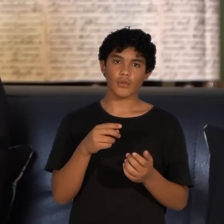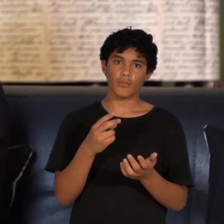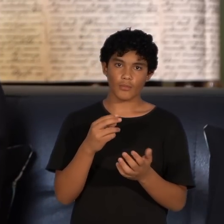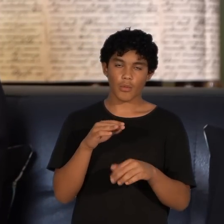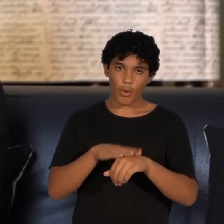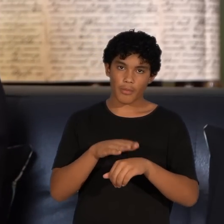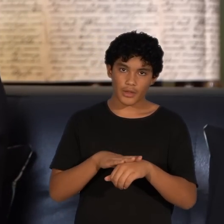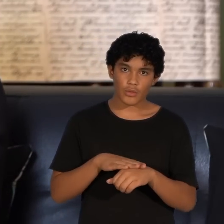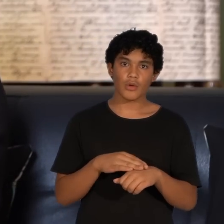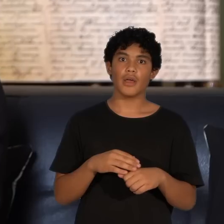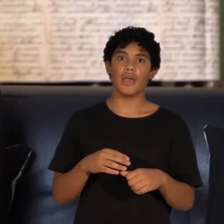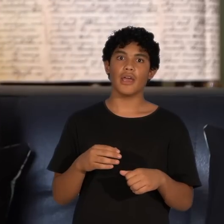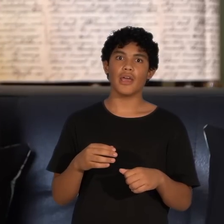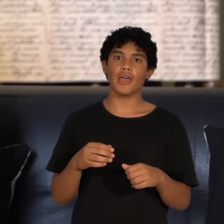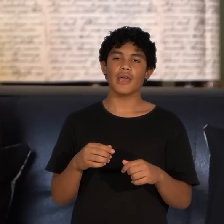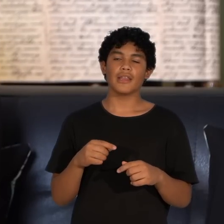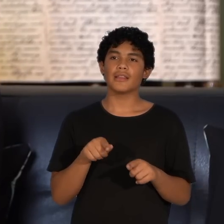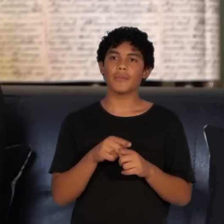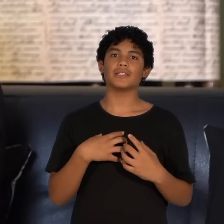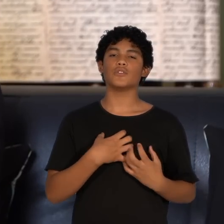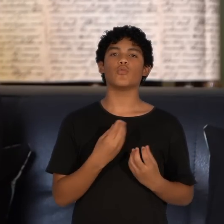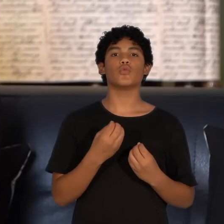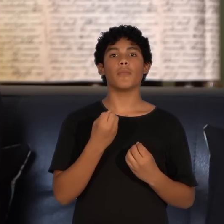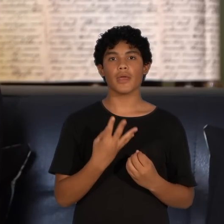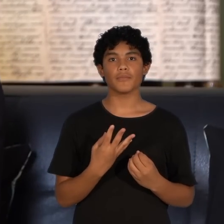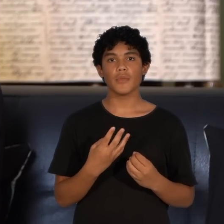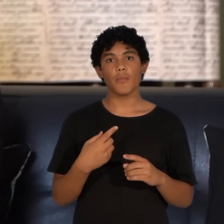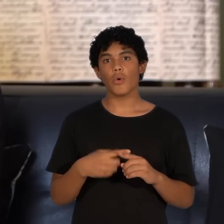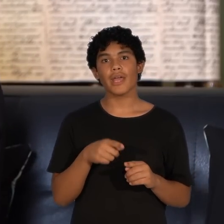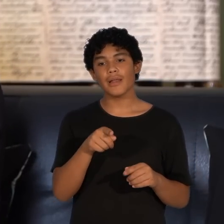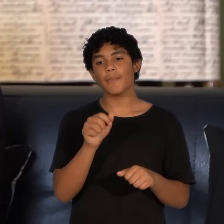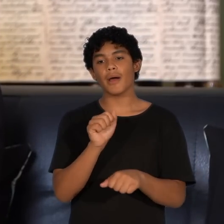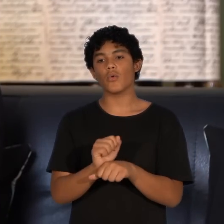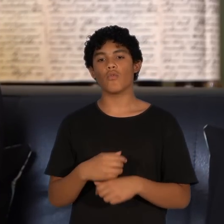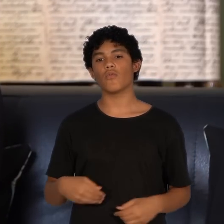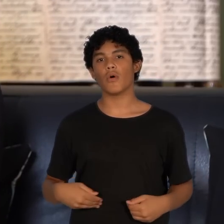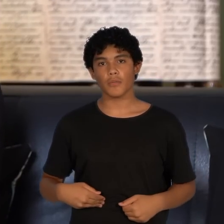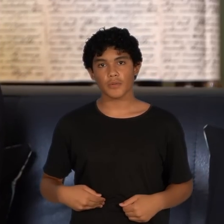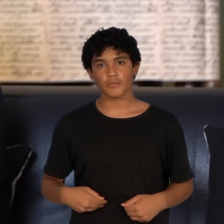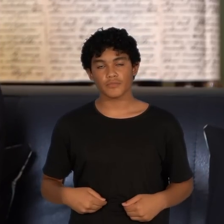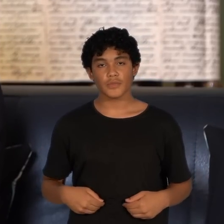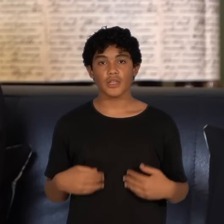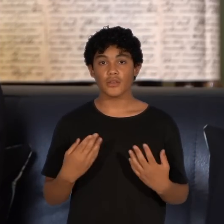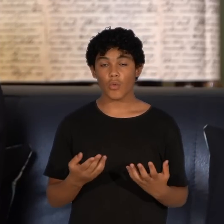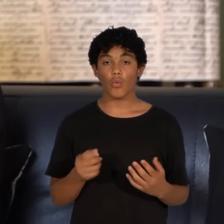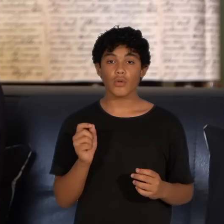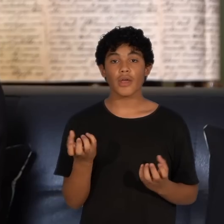do Espírito, tanto que não estava mais com fome, e nem fome, nem sede, e aquilo também o deixou